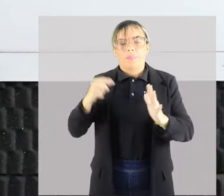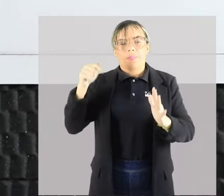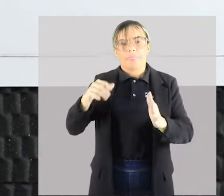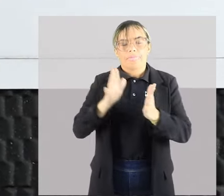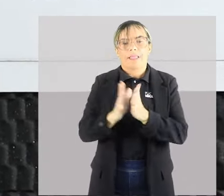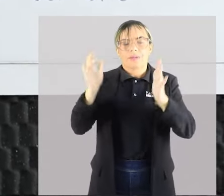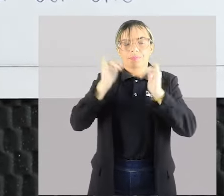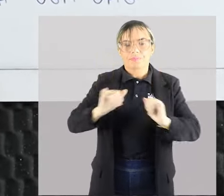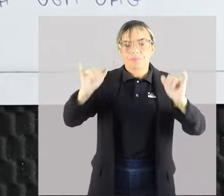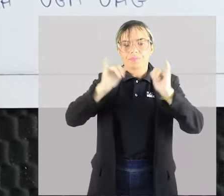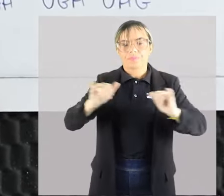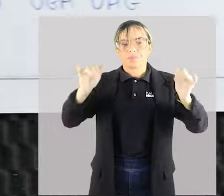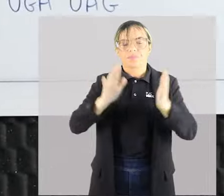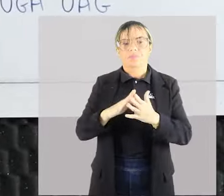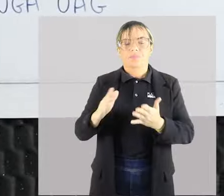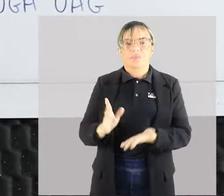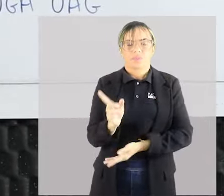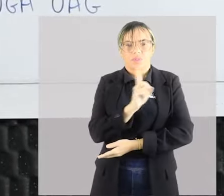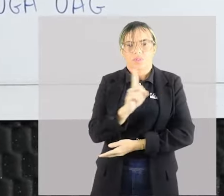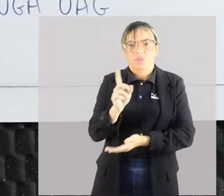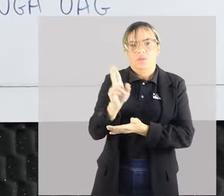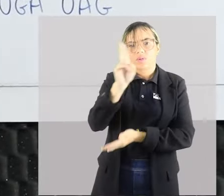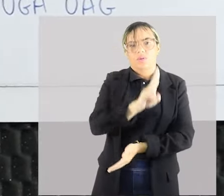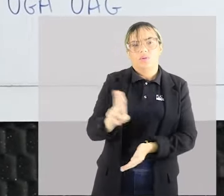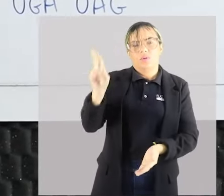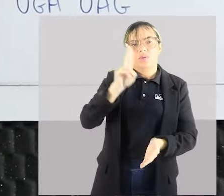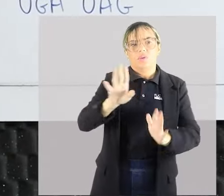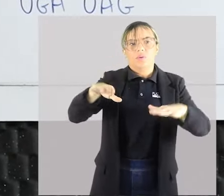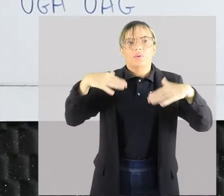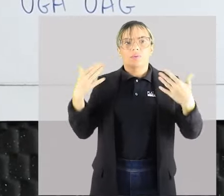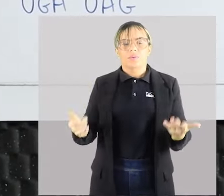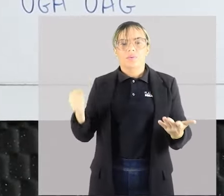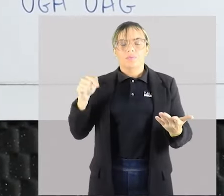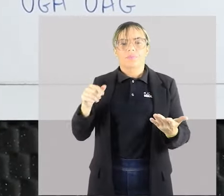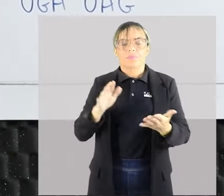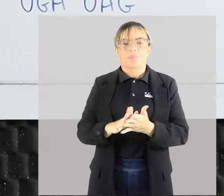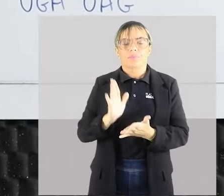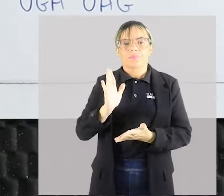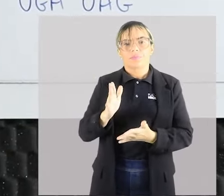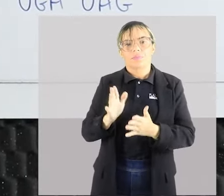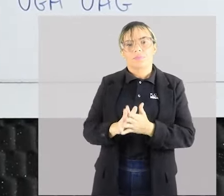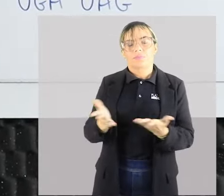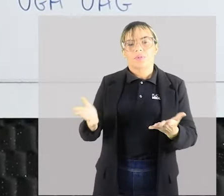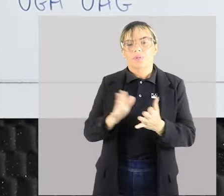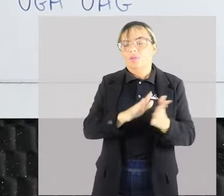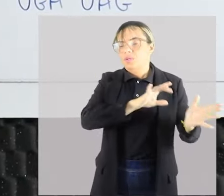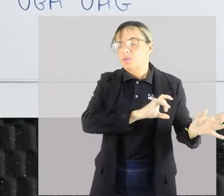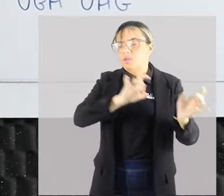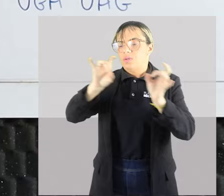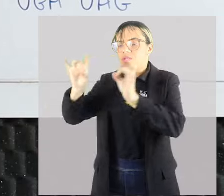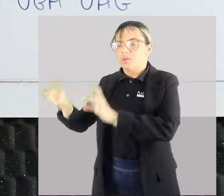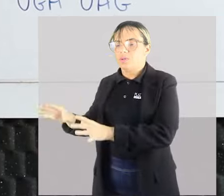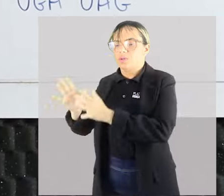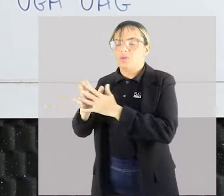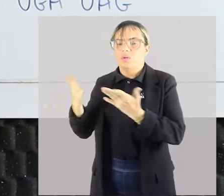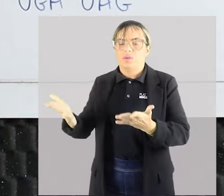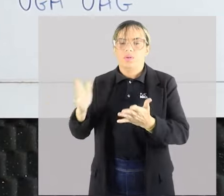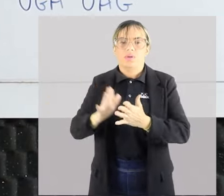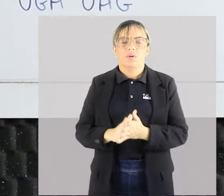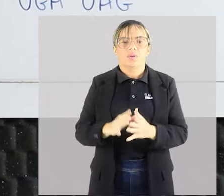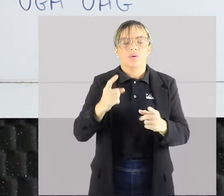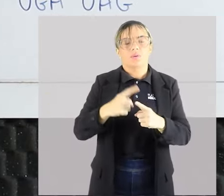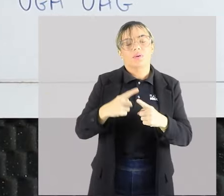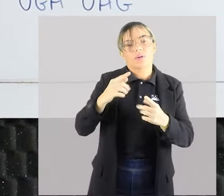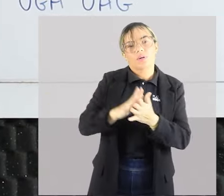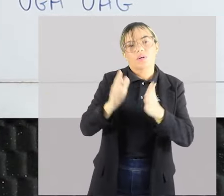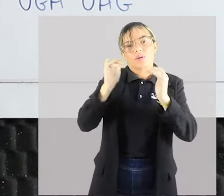aquelas informações que a gente não vai utilizar Ou seja a gente vai descartar nesse processo Porque